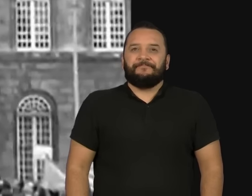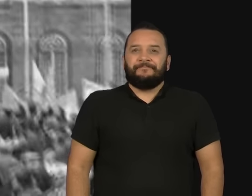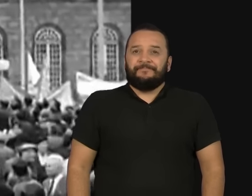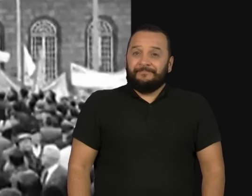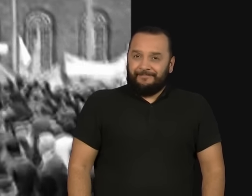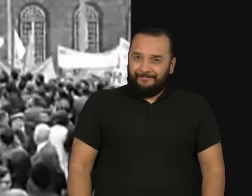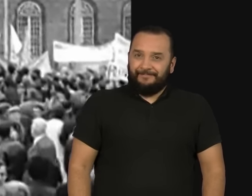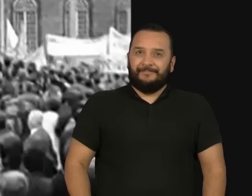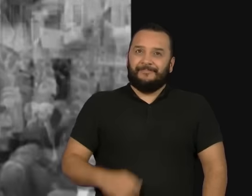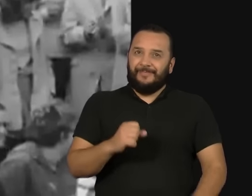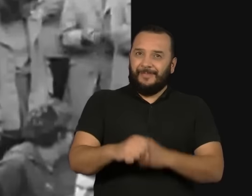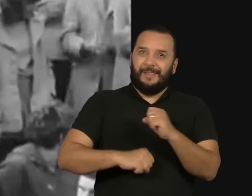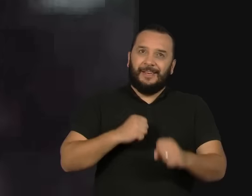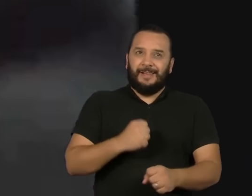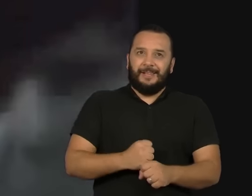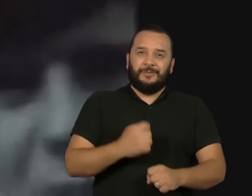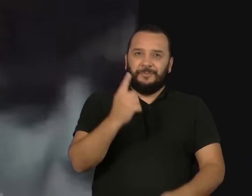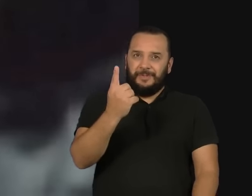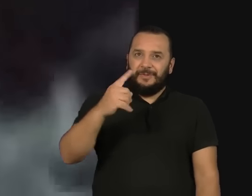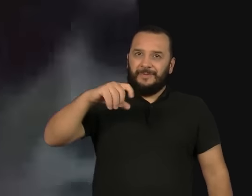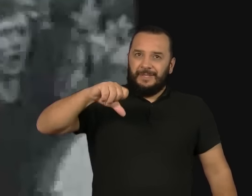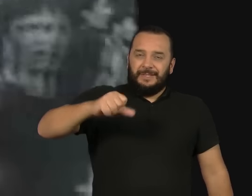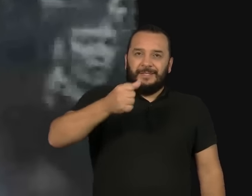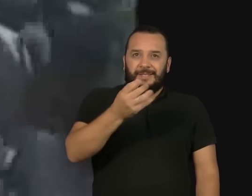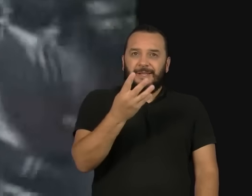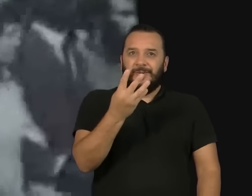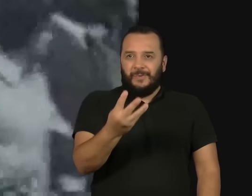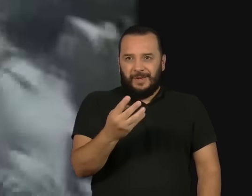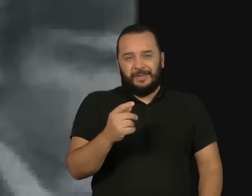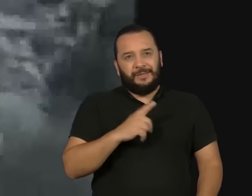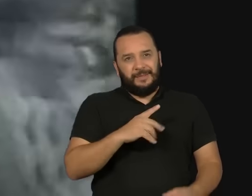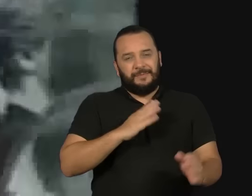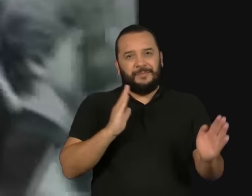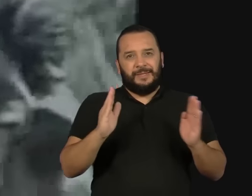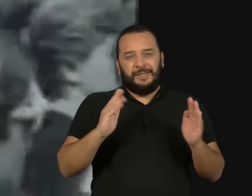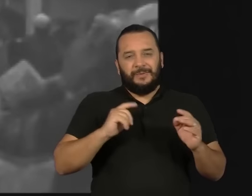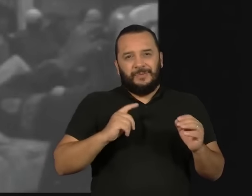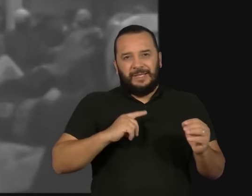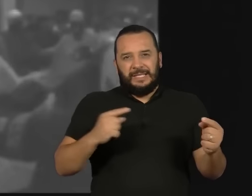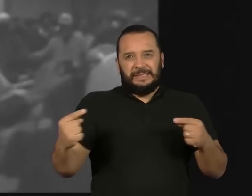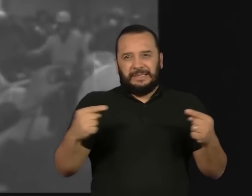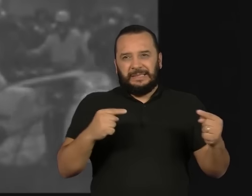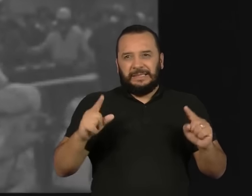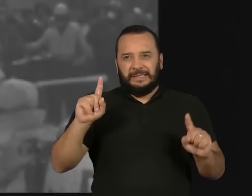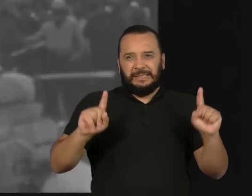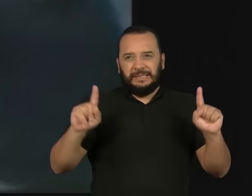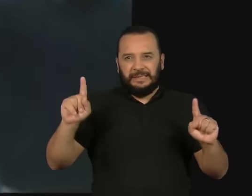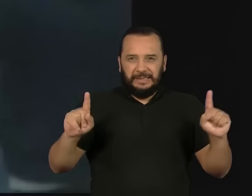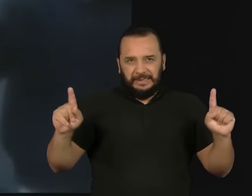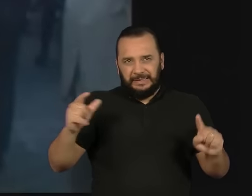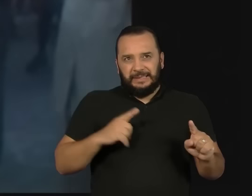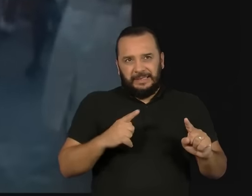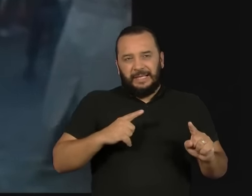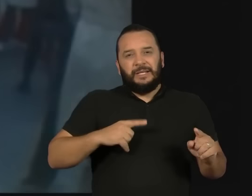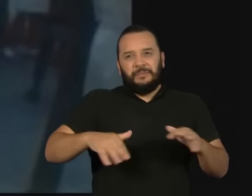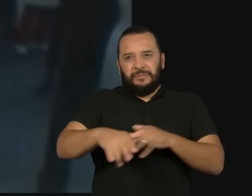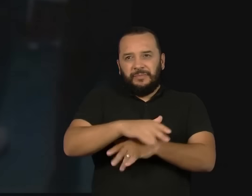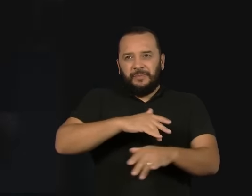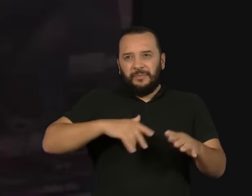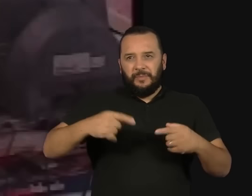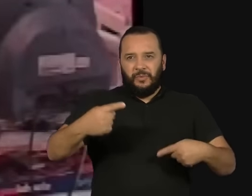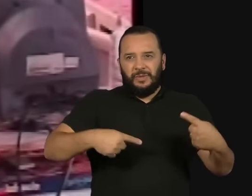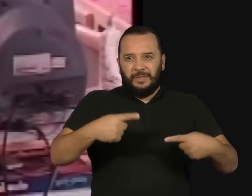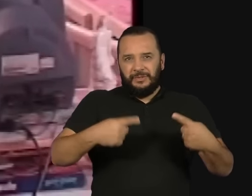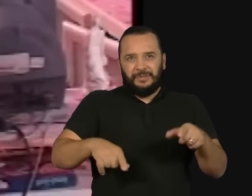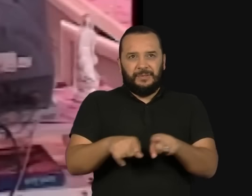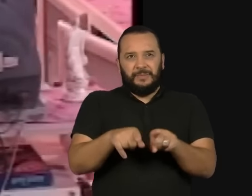No ano de 1964, em plena Guerra Fria e efervescência política e cultural na França,